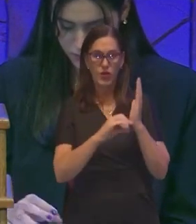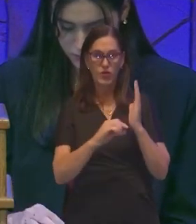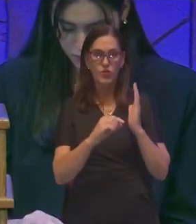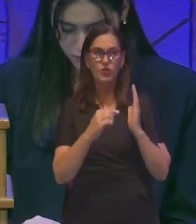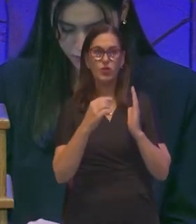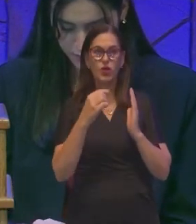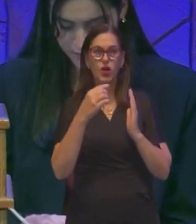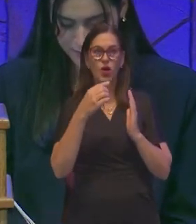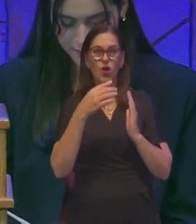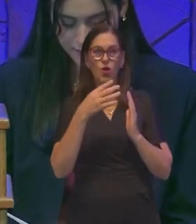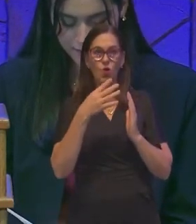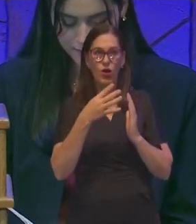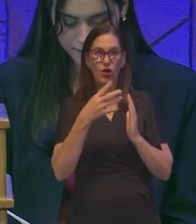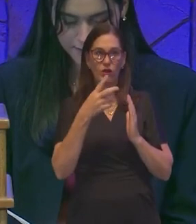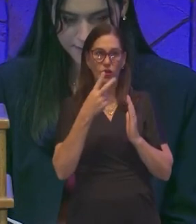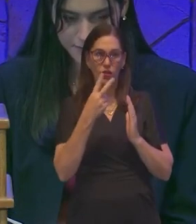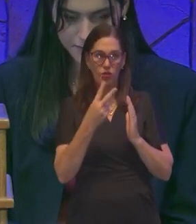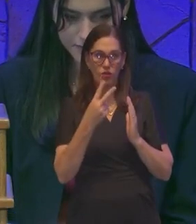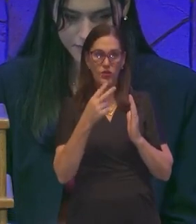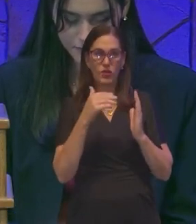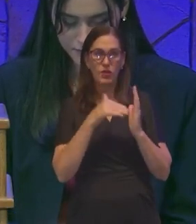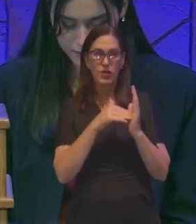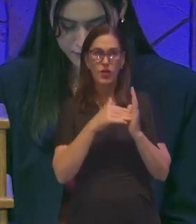a 47.